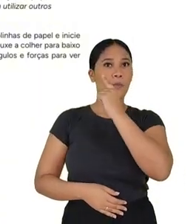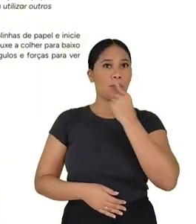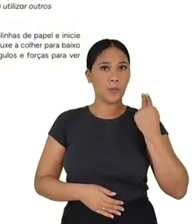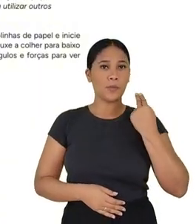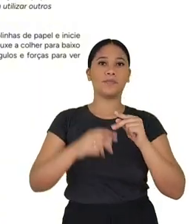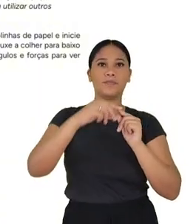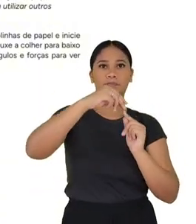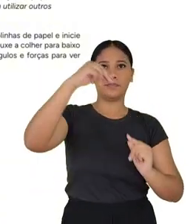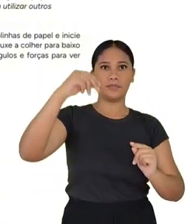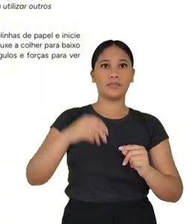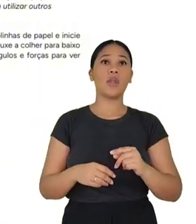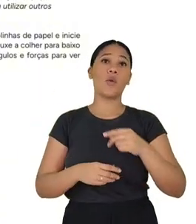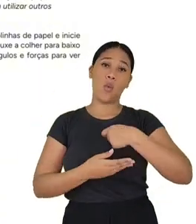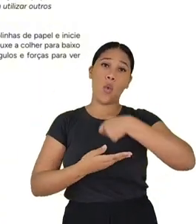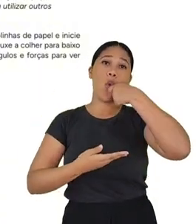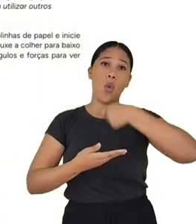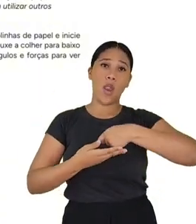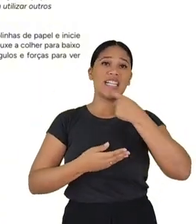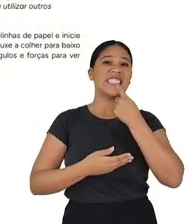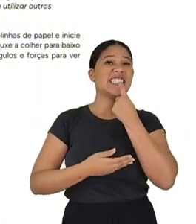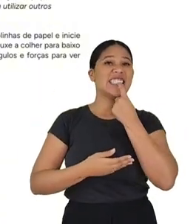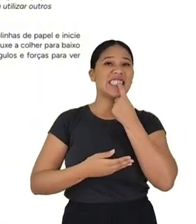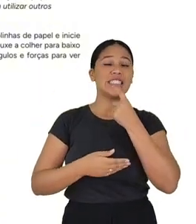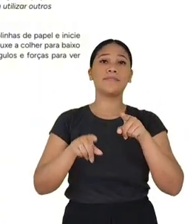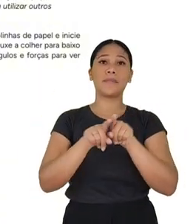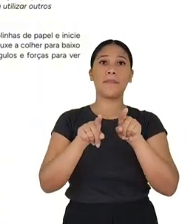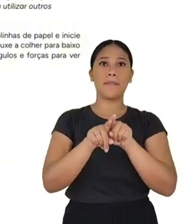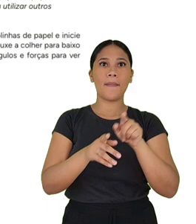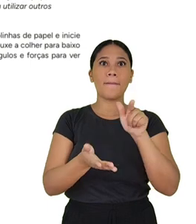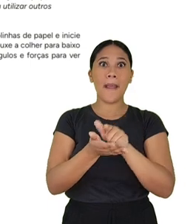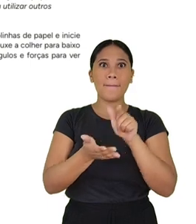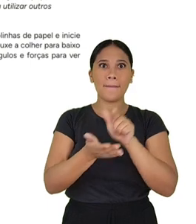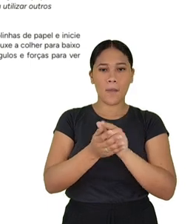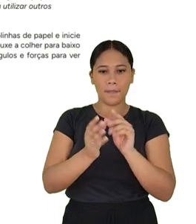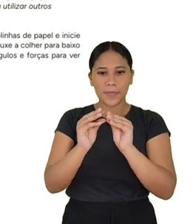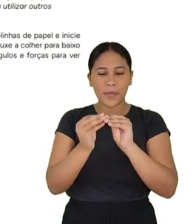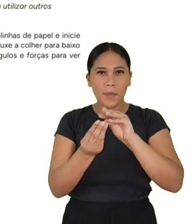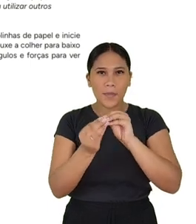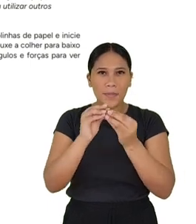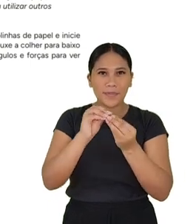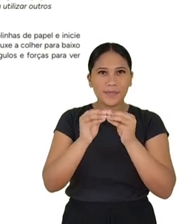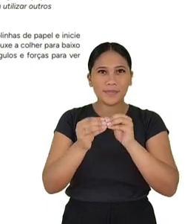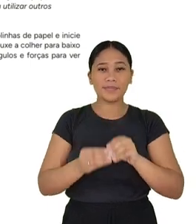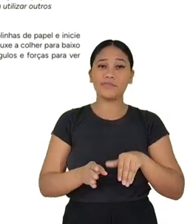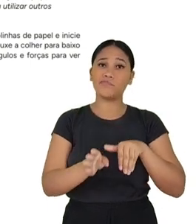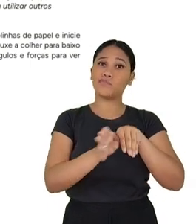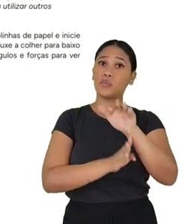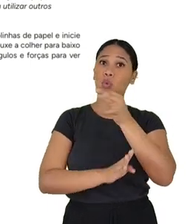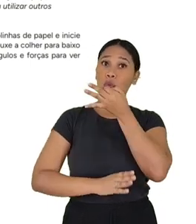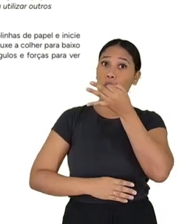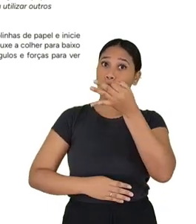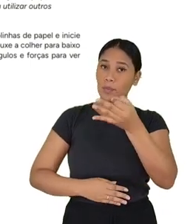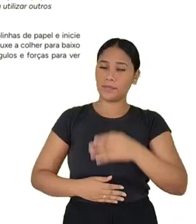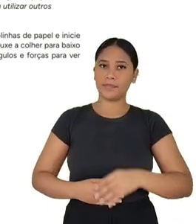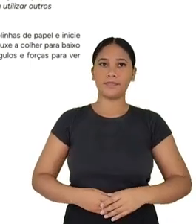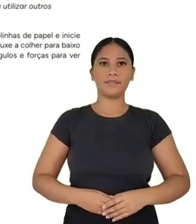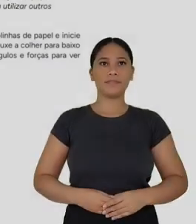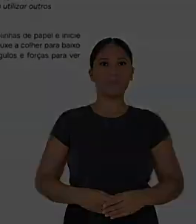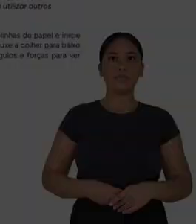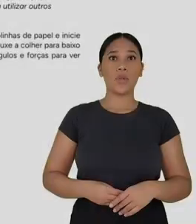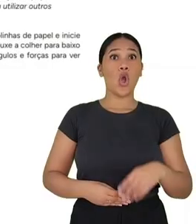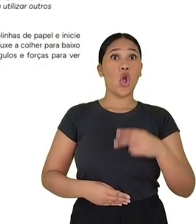4 palitos de sorvete, colher de plástico, papéis picados para fazer as bolinhas. Sugestão